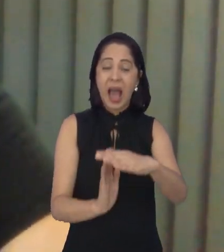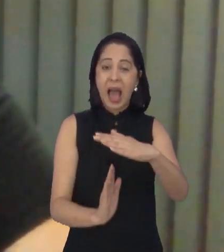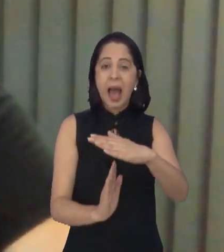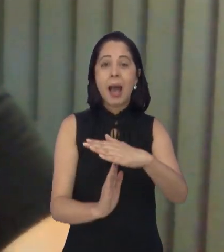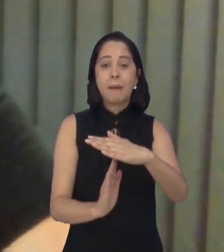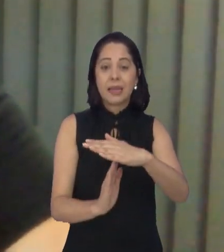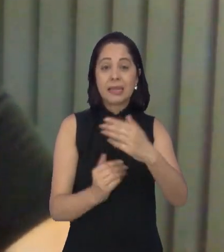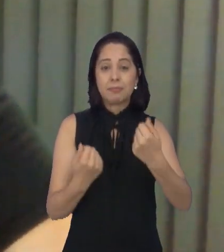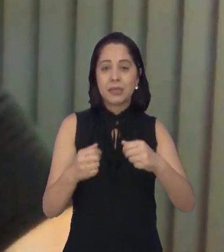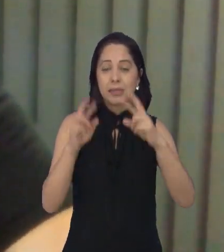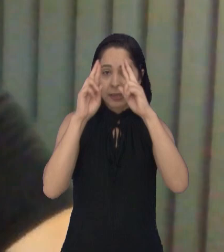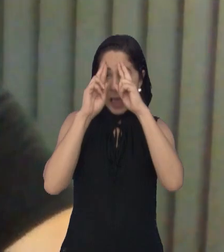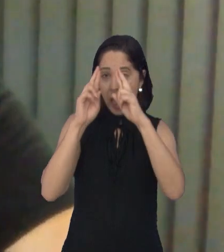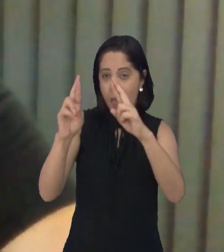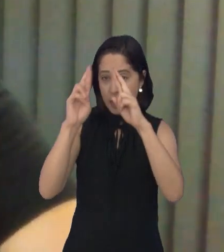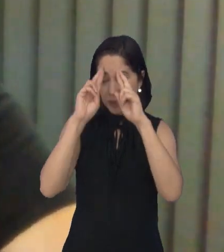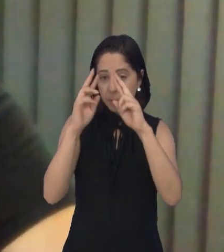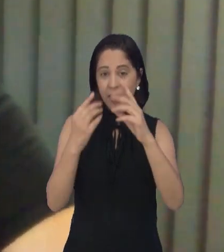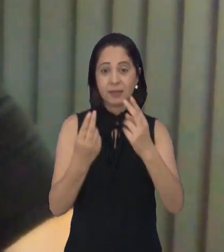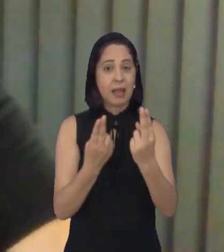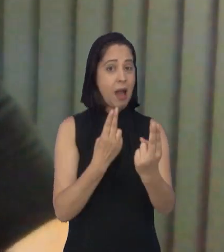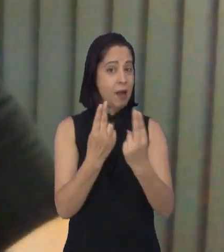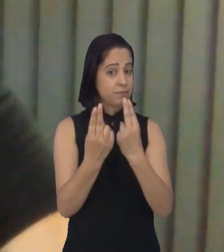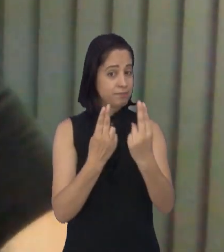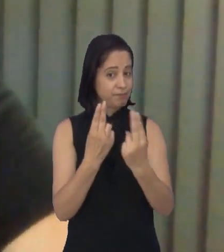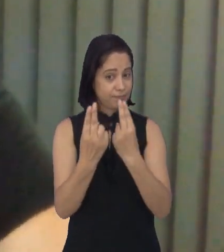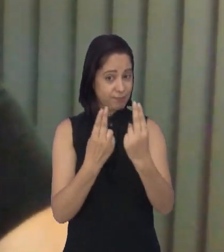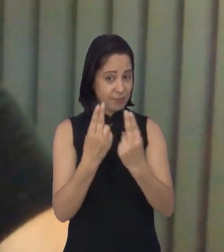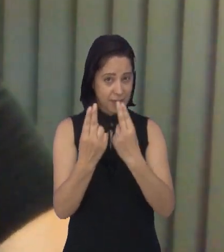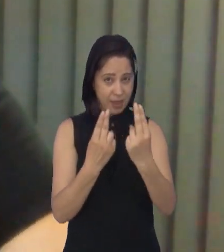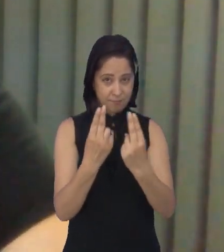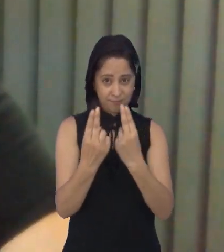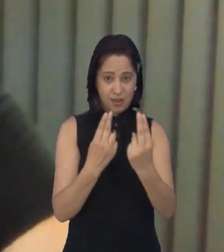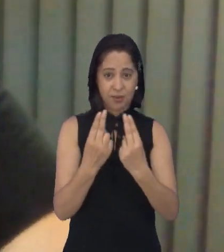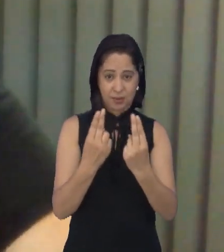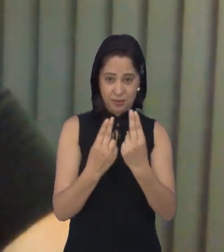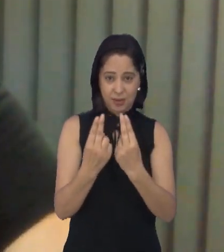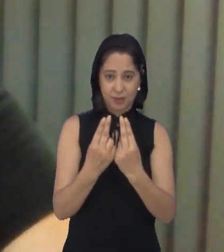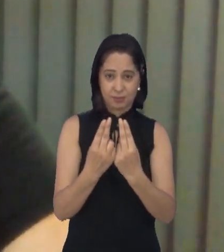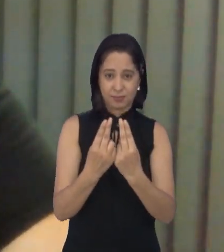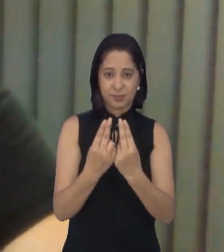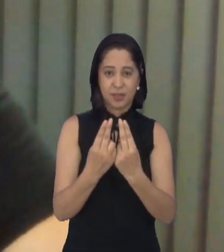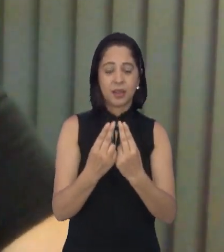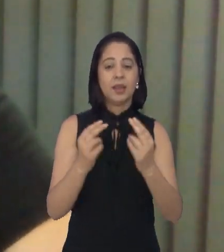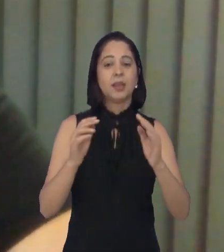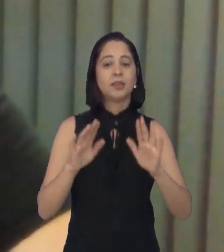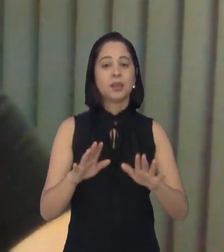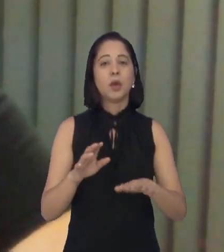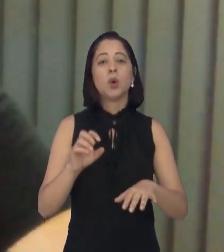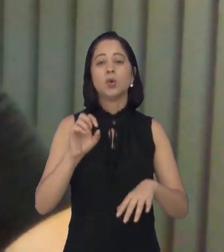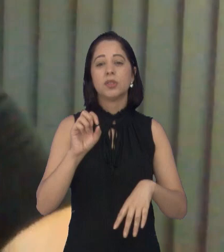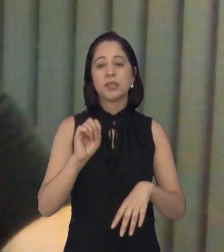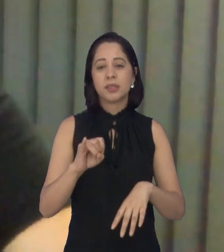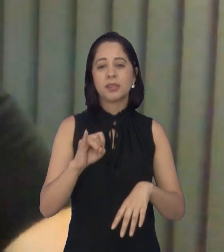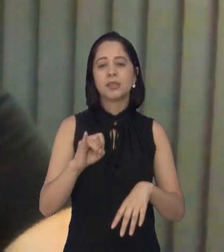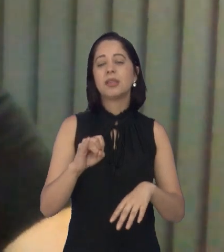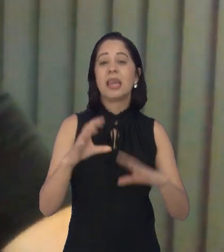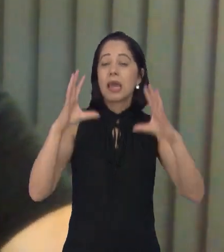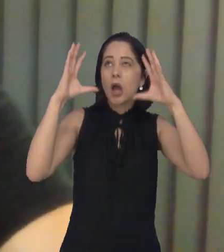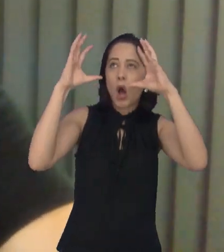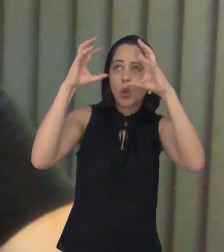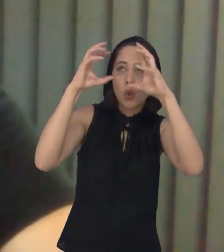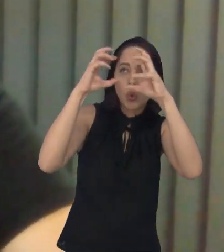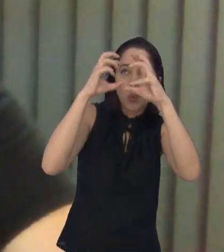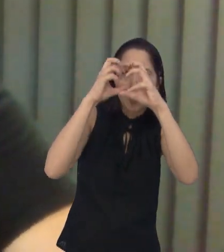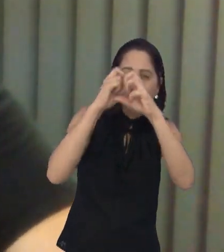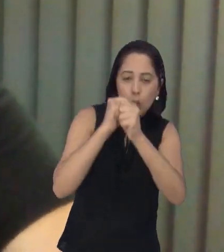e rodovia que você transita é para o sol brilhando, céu azul. Se você está à noite ou se